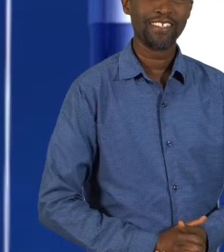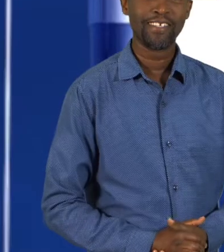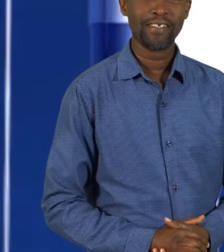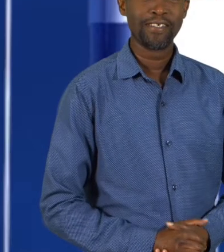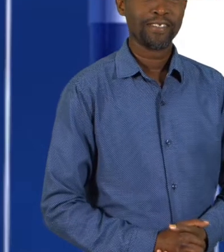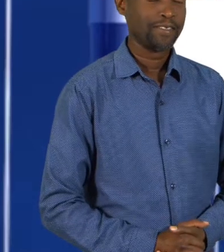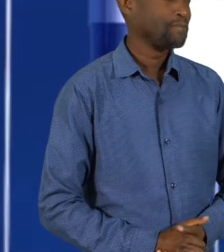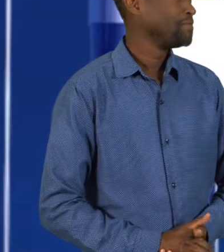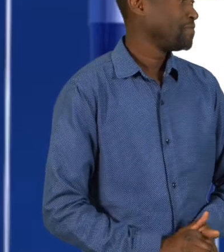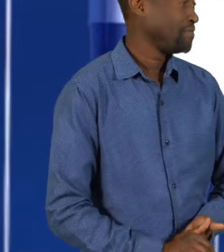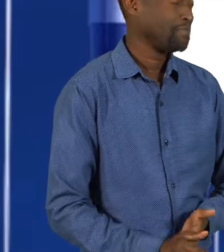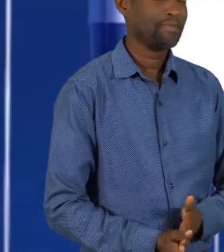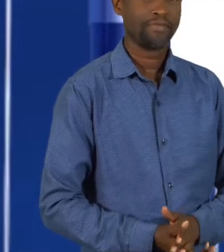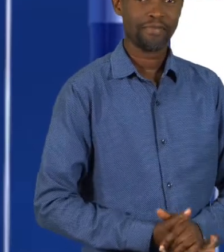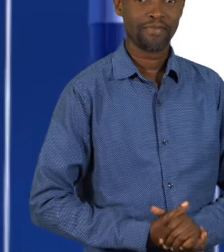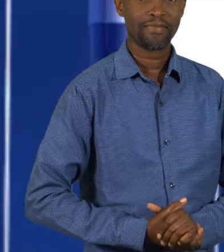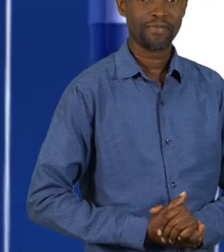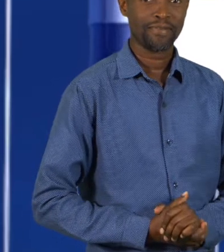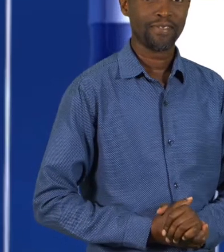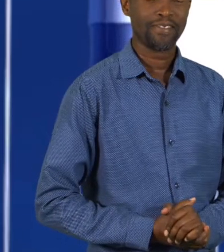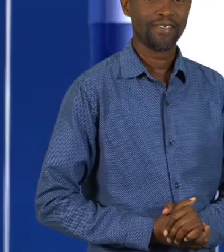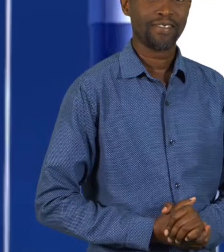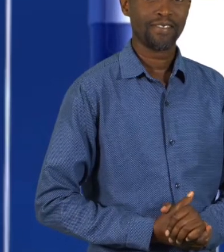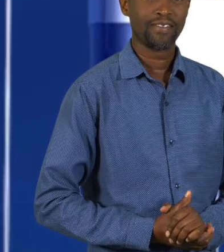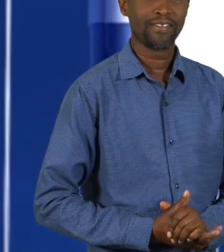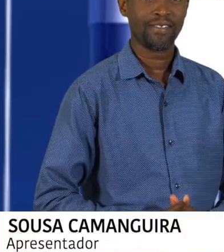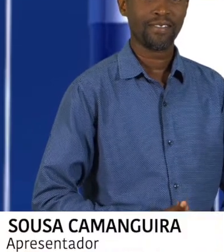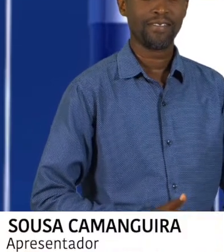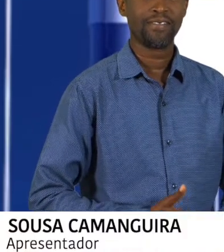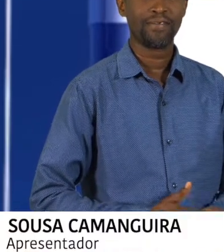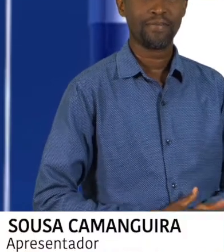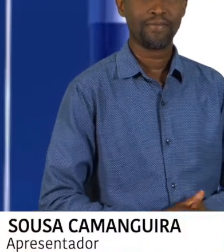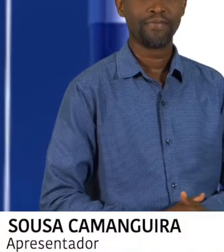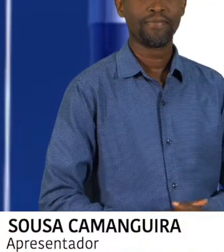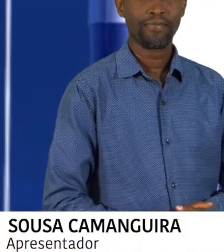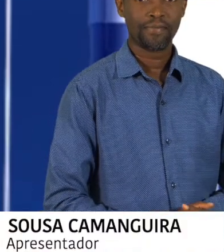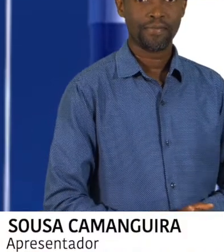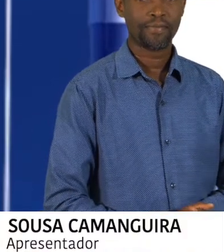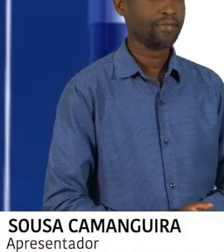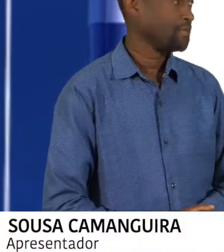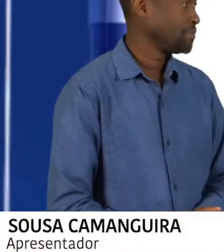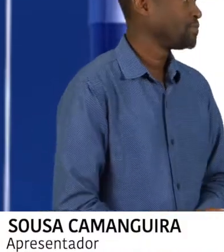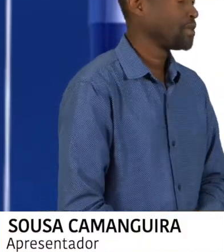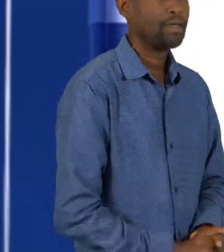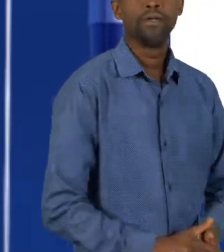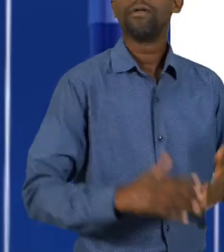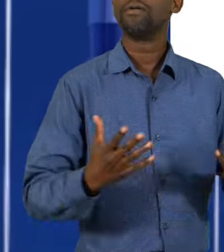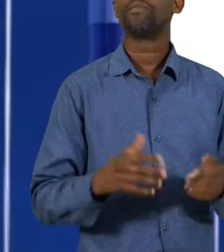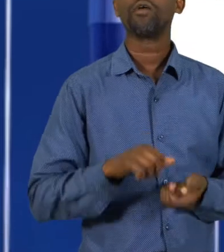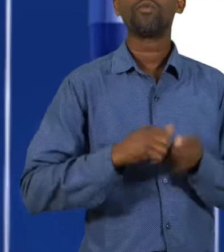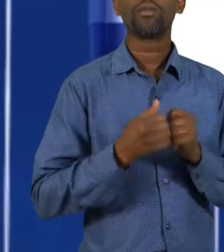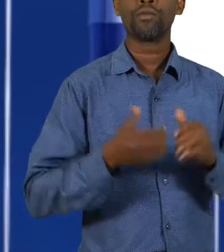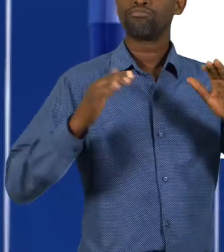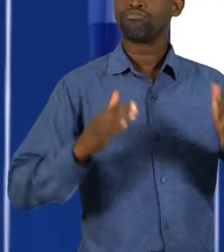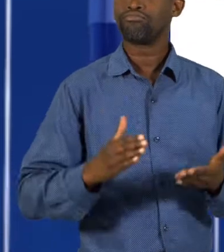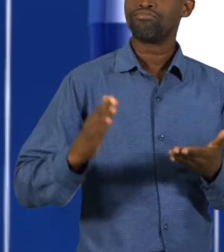O acesso à informação para pessoas com deficiência, sobretudo auditiva e visual, continua a ser um problema. Para pôr fim a